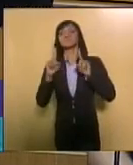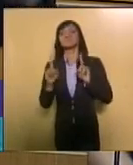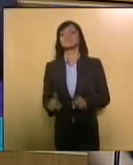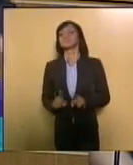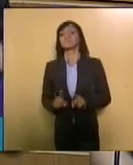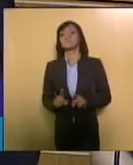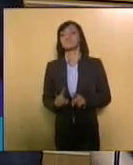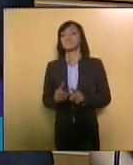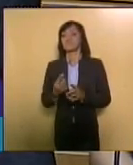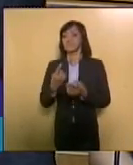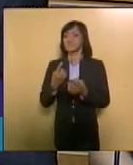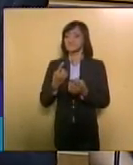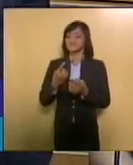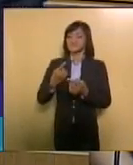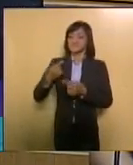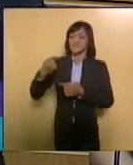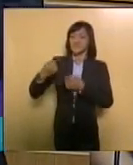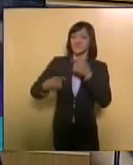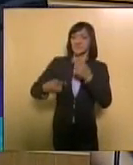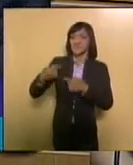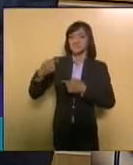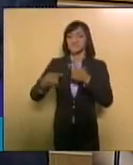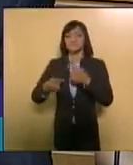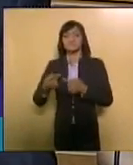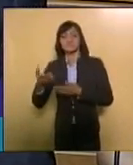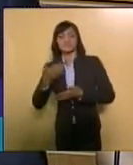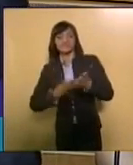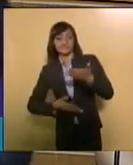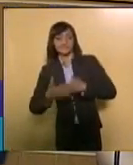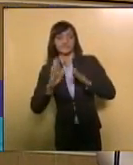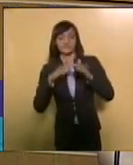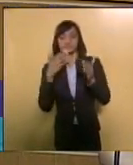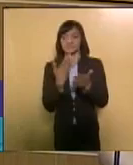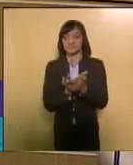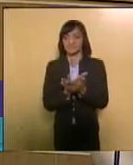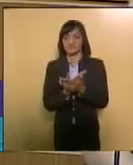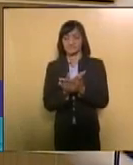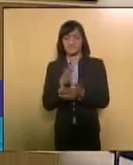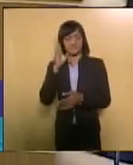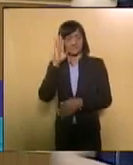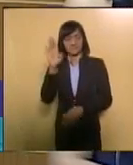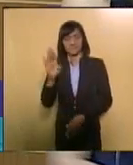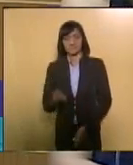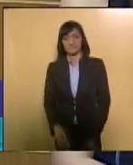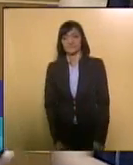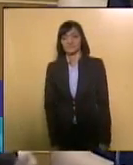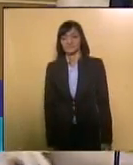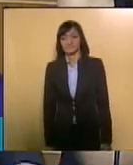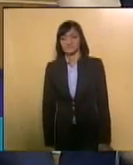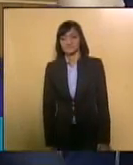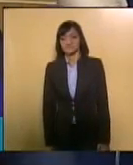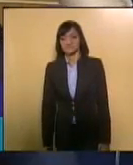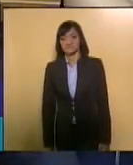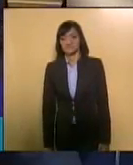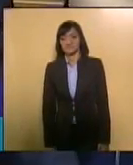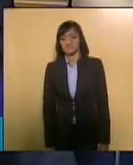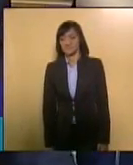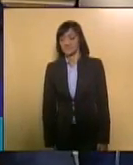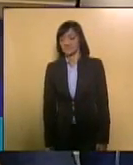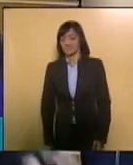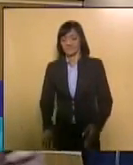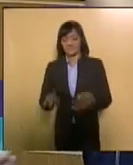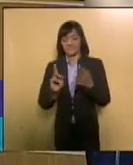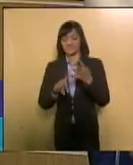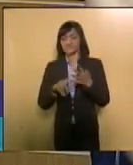envolve o diálogo dentro das escolas envolve diálogo dentro das Comunidades isso é fundamental um outro ponto é a